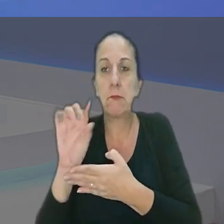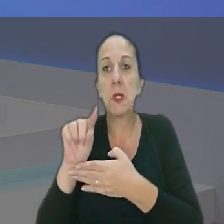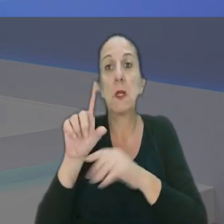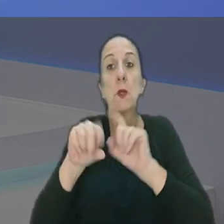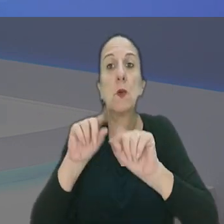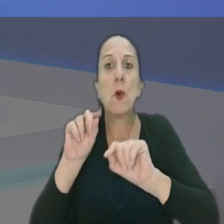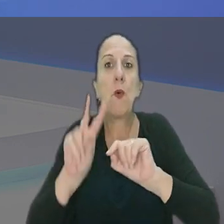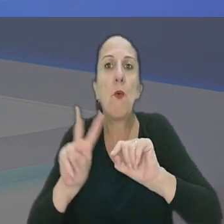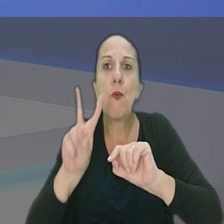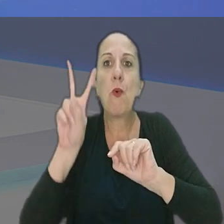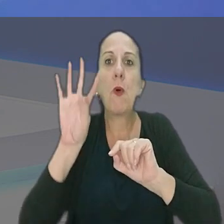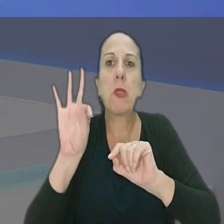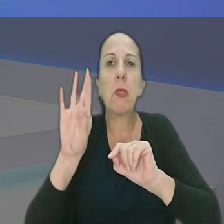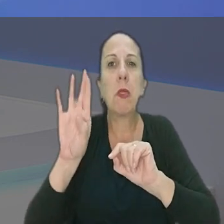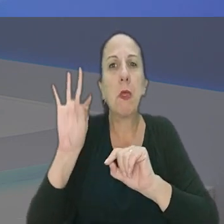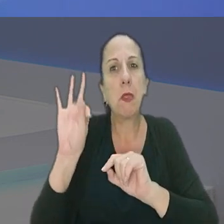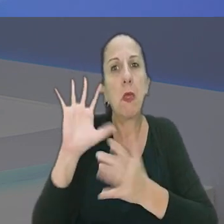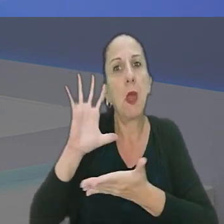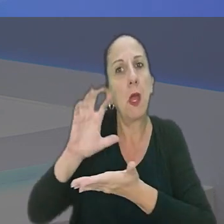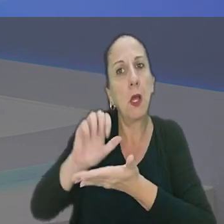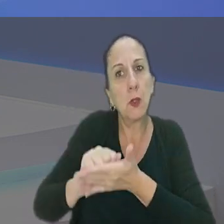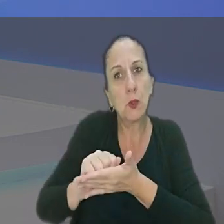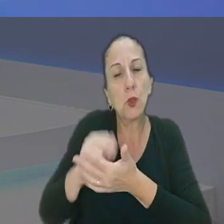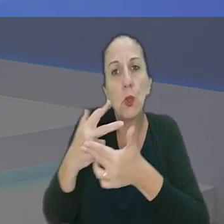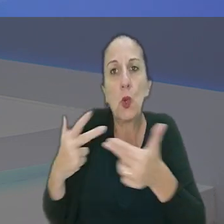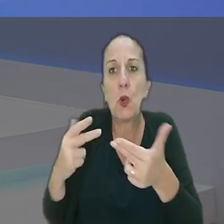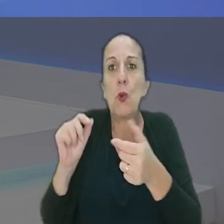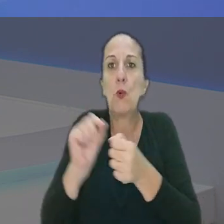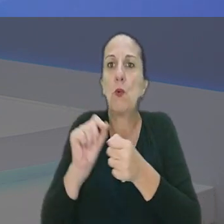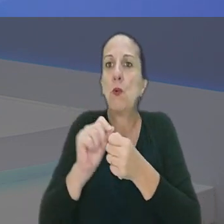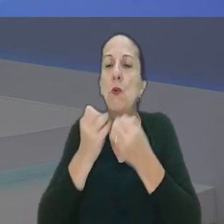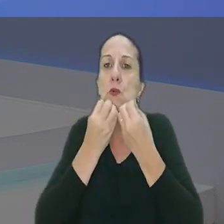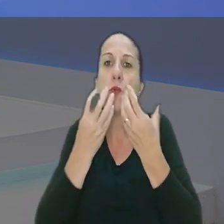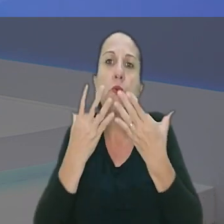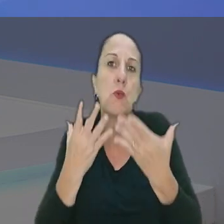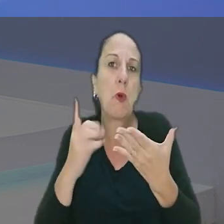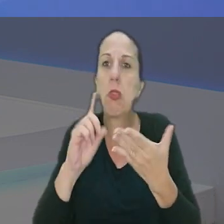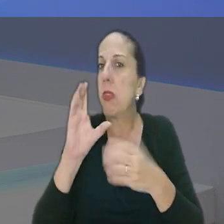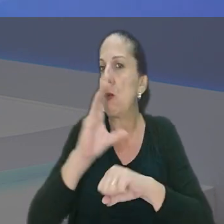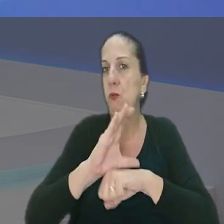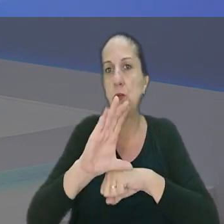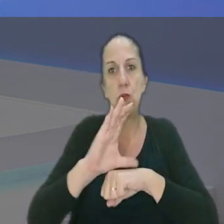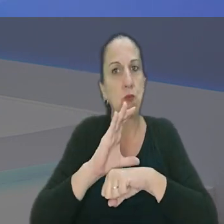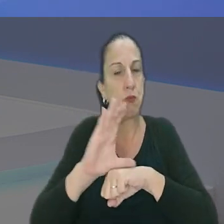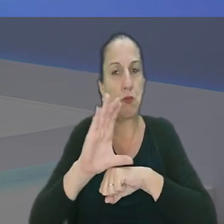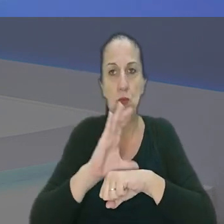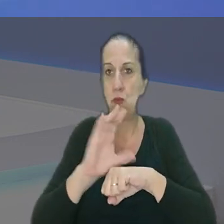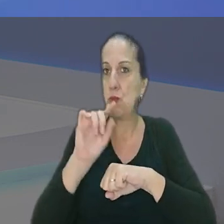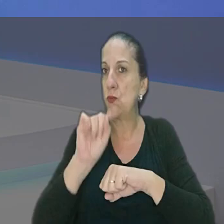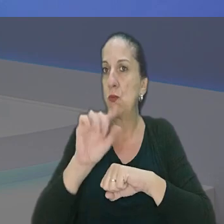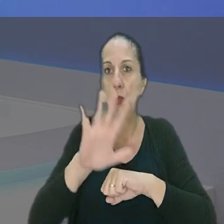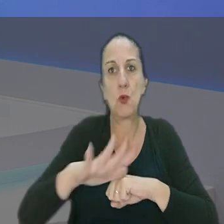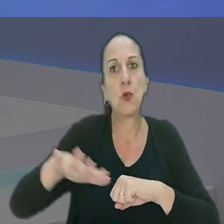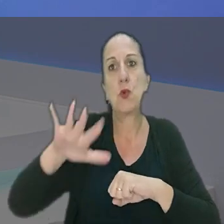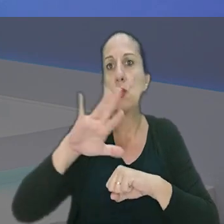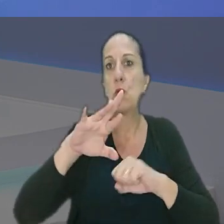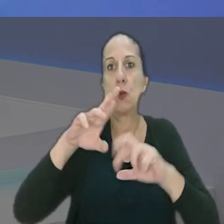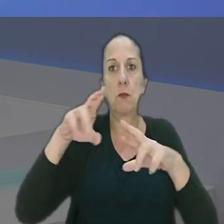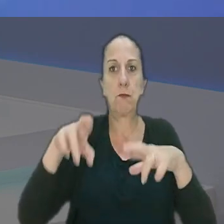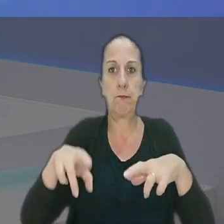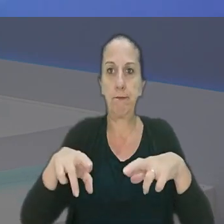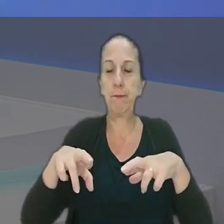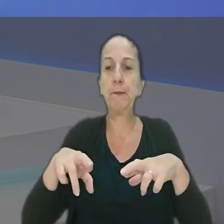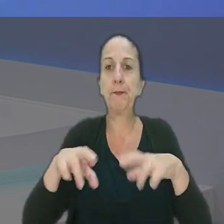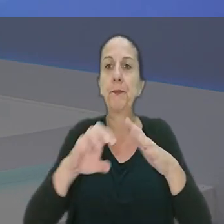da CLT para definir o valor, o TRT registrou que os dispositivos haviam sido declarados inconstitucionais pelo